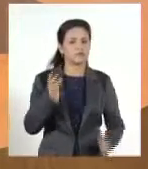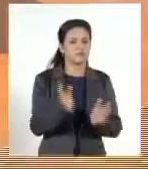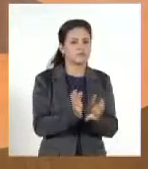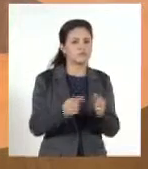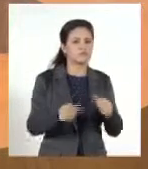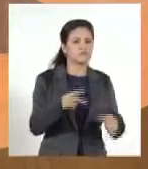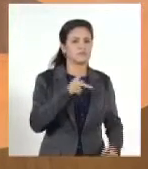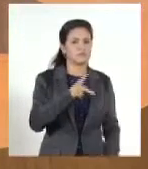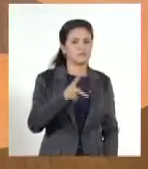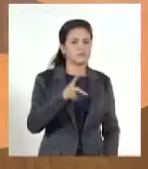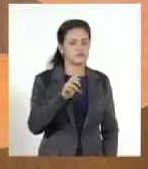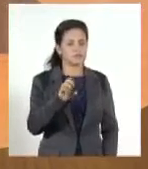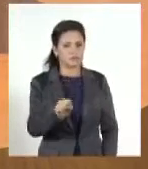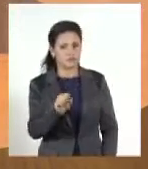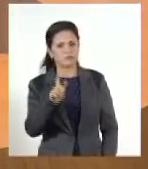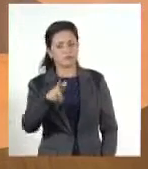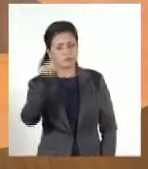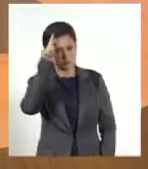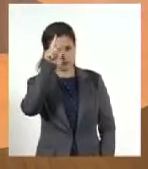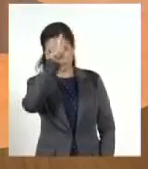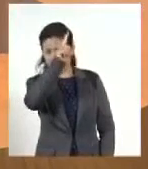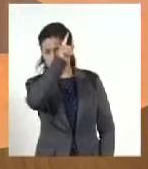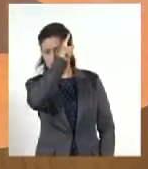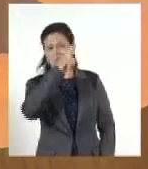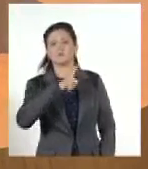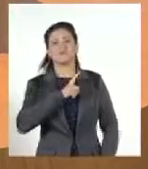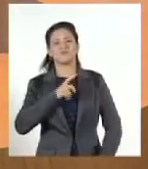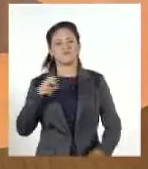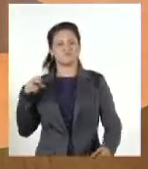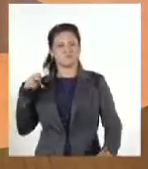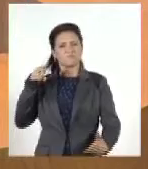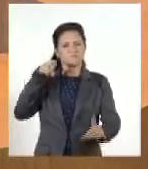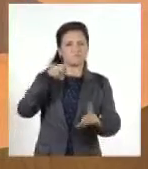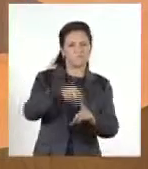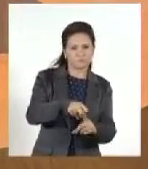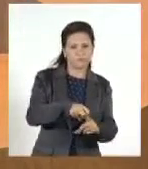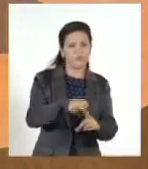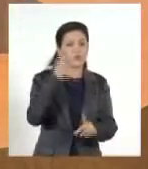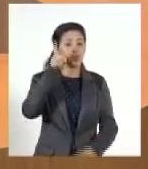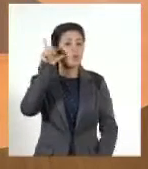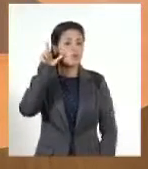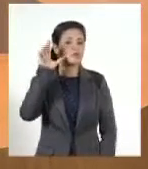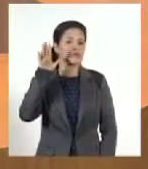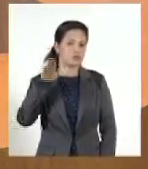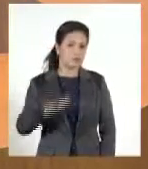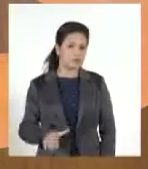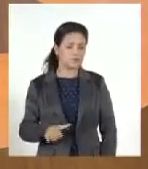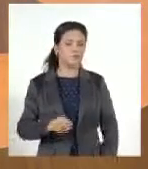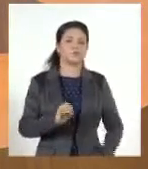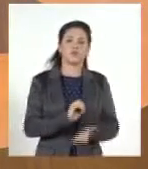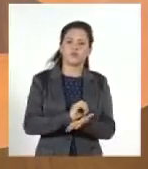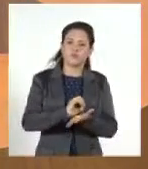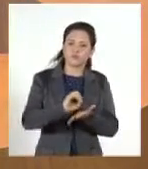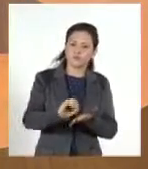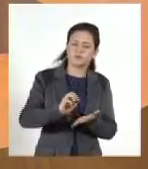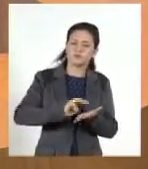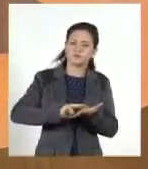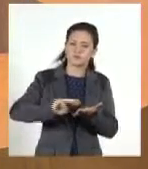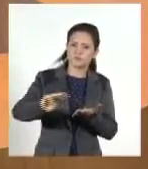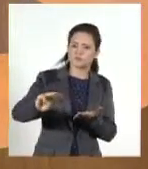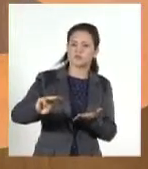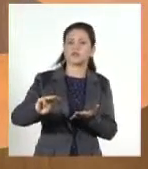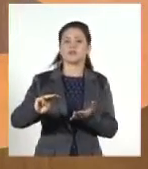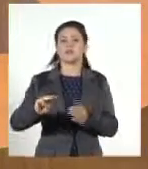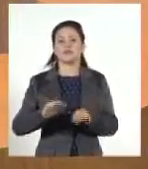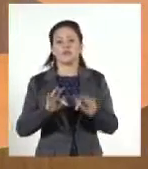trânsito na tarde do último domingo, na tarde de ontem. E nós encaminhamos a mensagem de pesar aos seus familiares e à